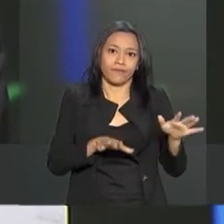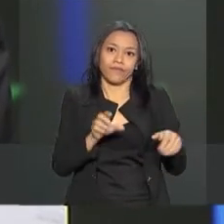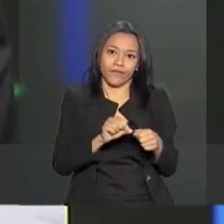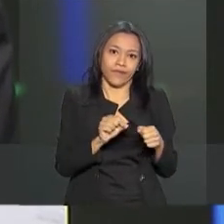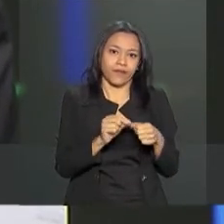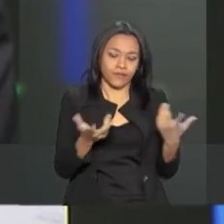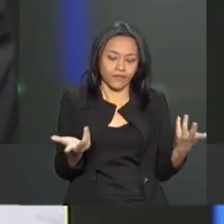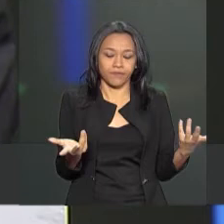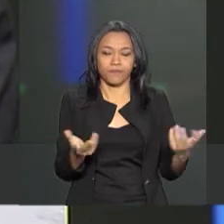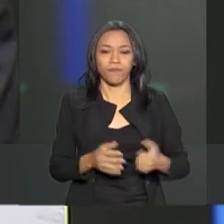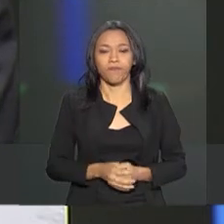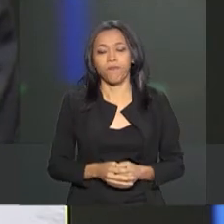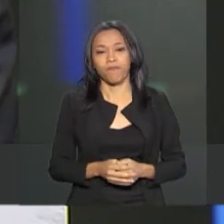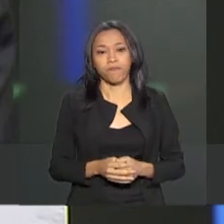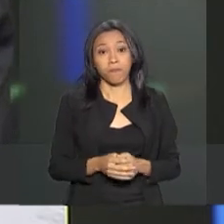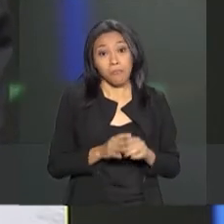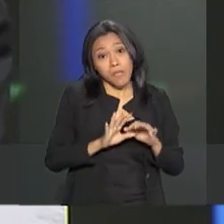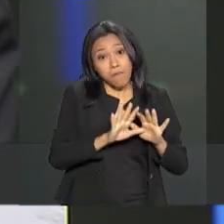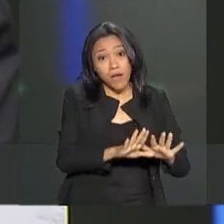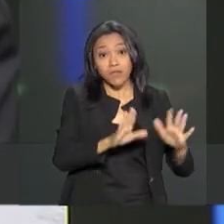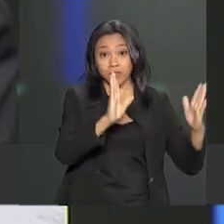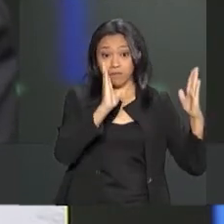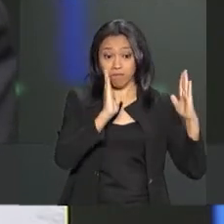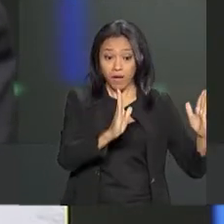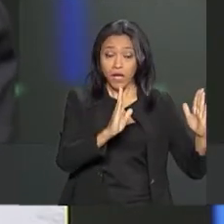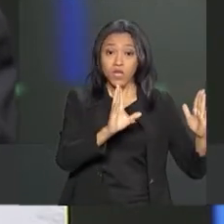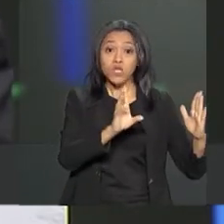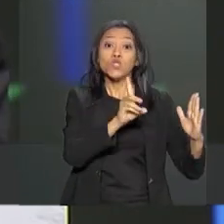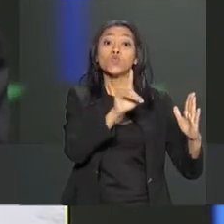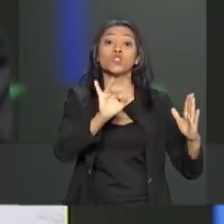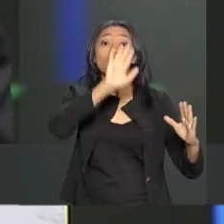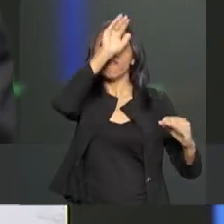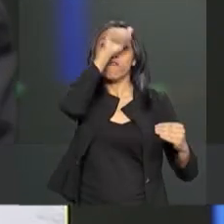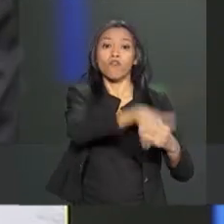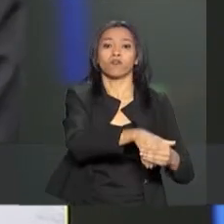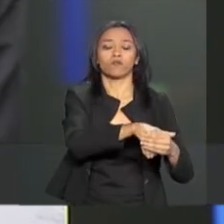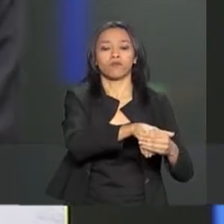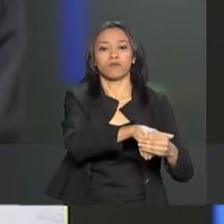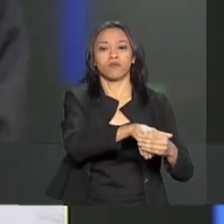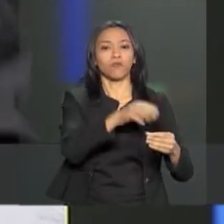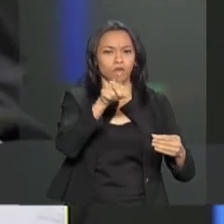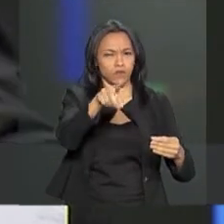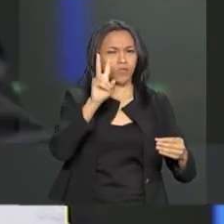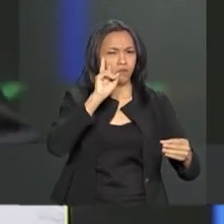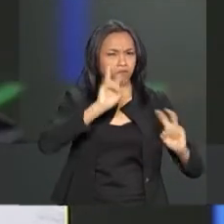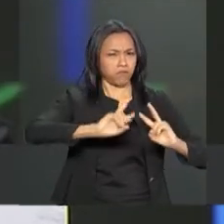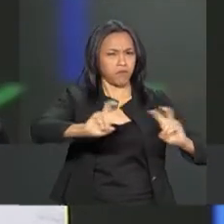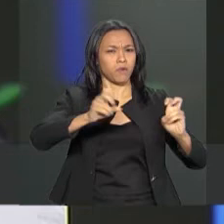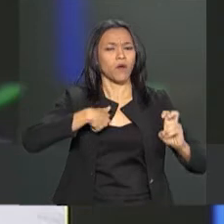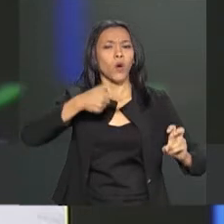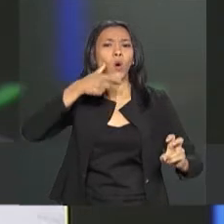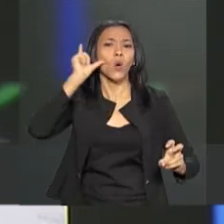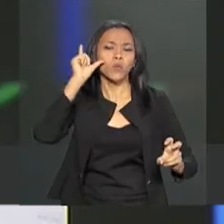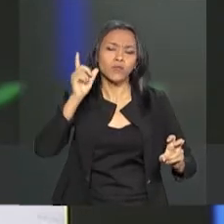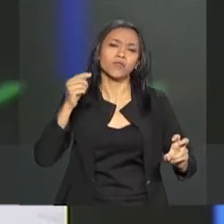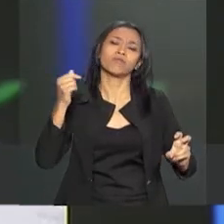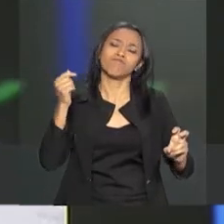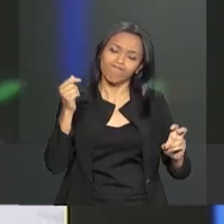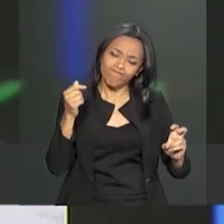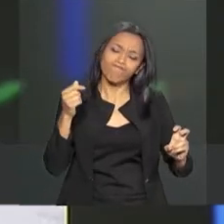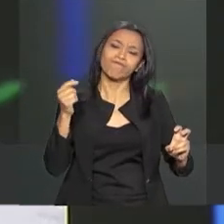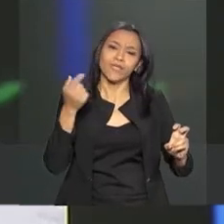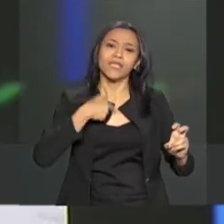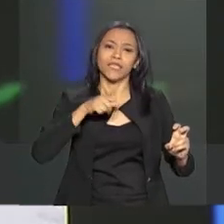é? Mas quando chega o dia da eleição, e vocês verificaram que ontem, com toda tranquilidade, se produziu